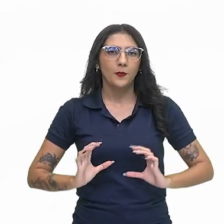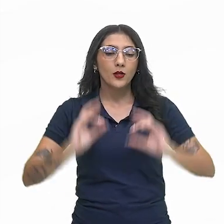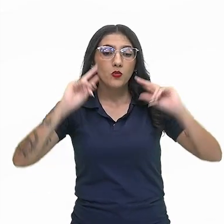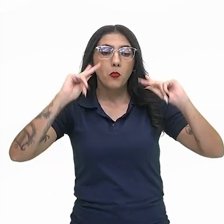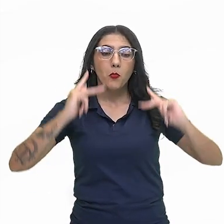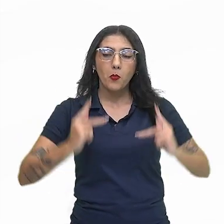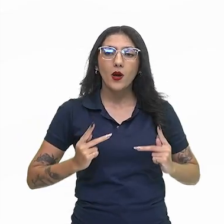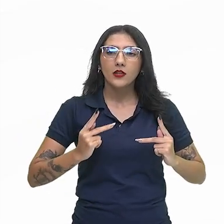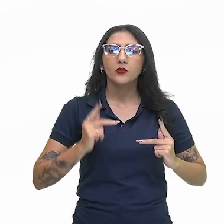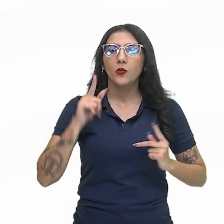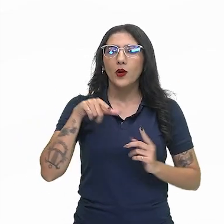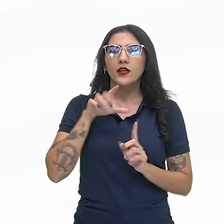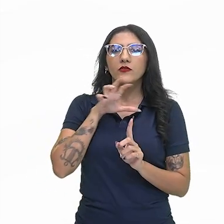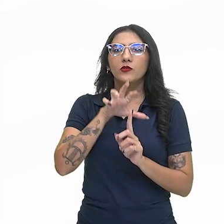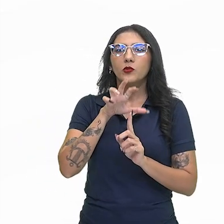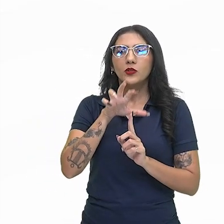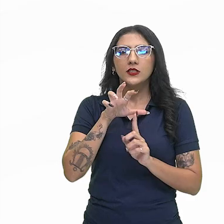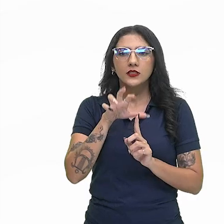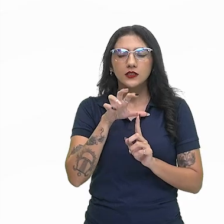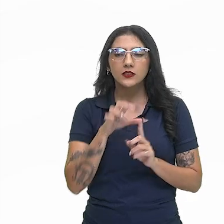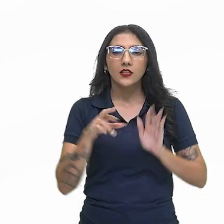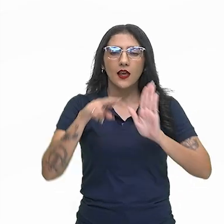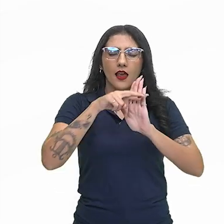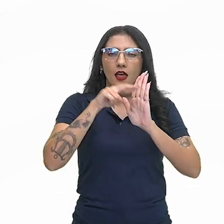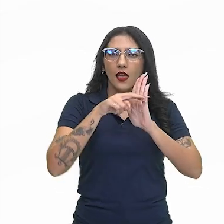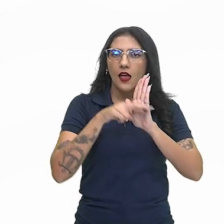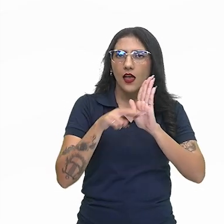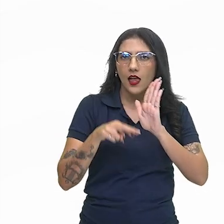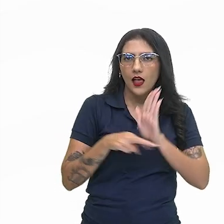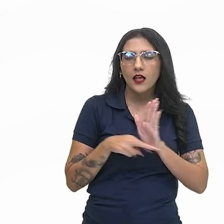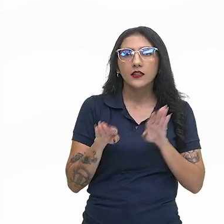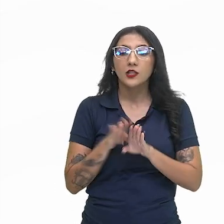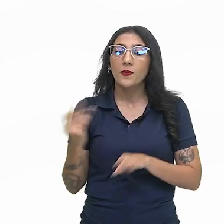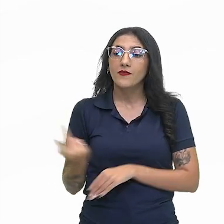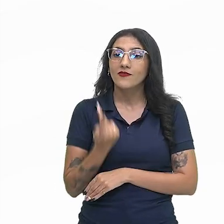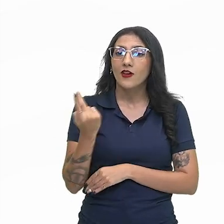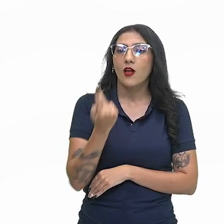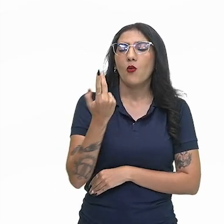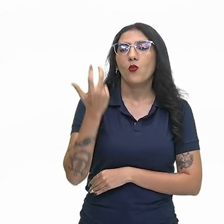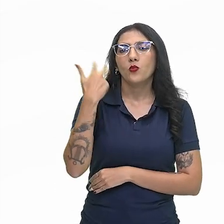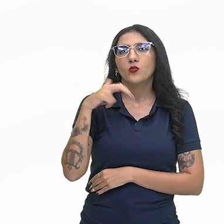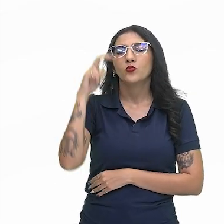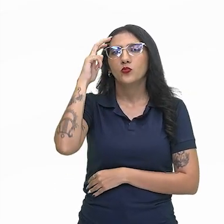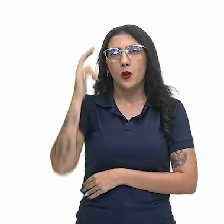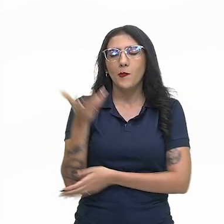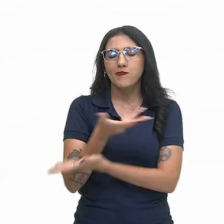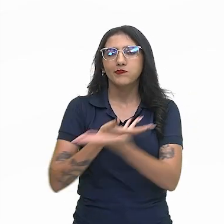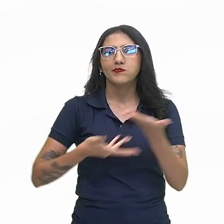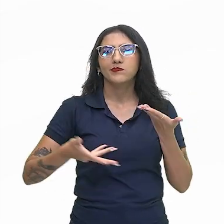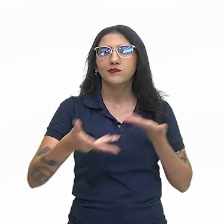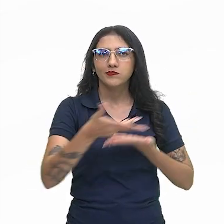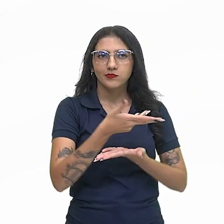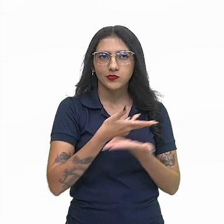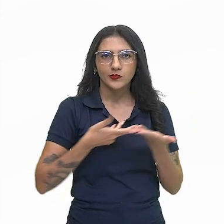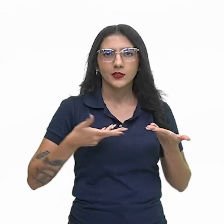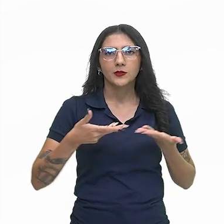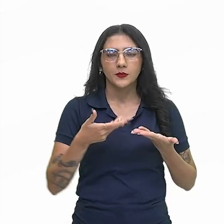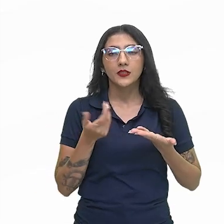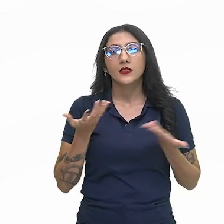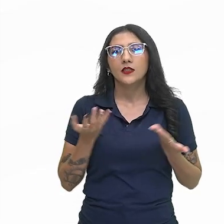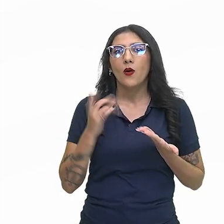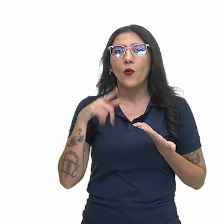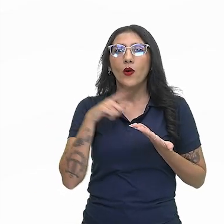é moldado pelas normas e valores culturais compartilhados pela sociedade. Então, Durkheim, ele foca